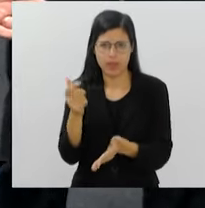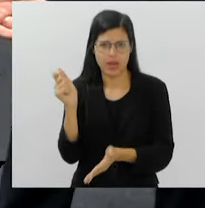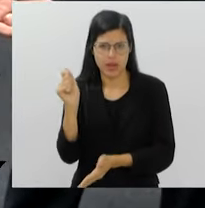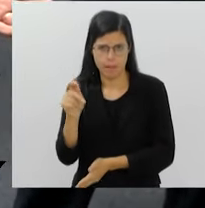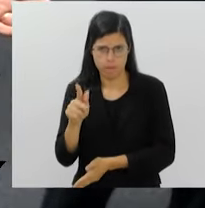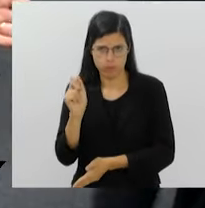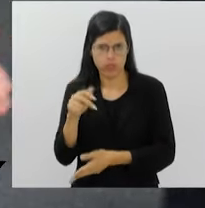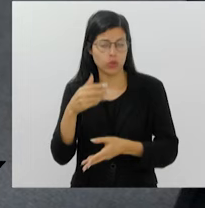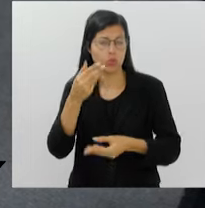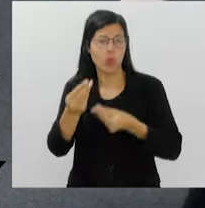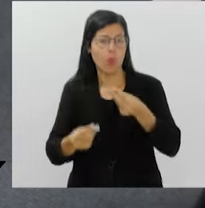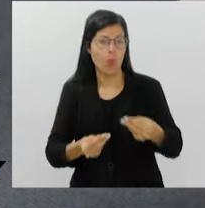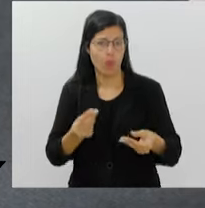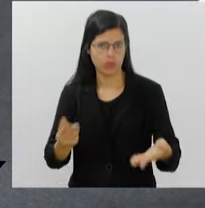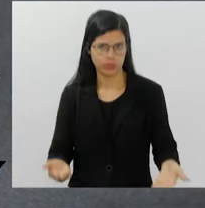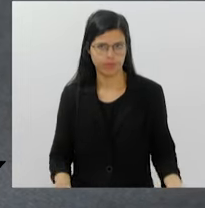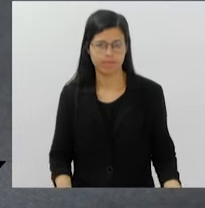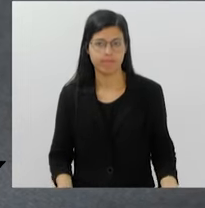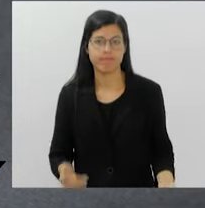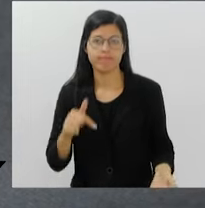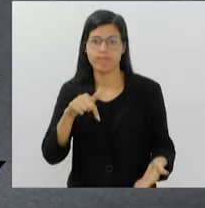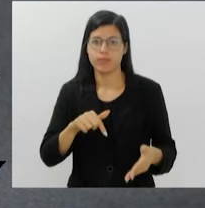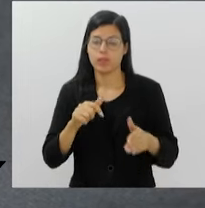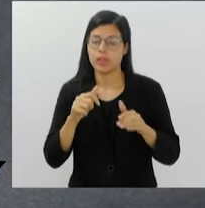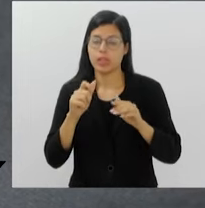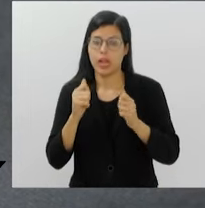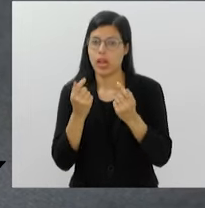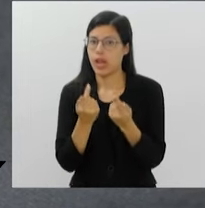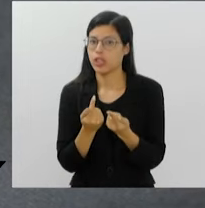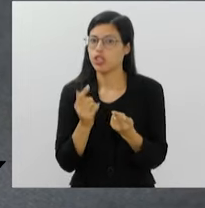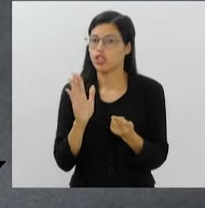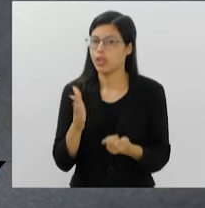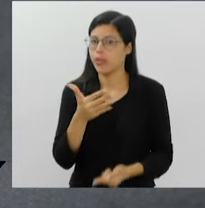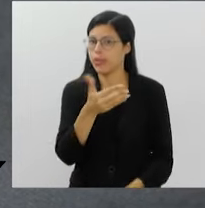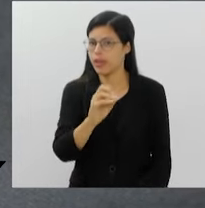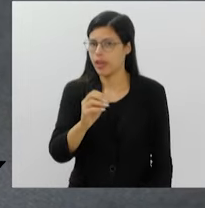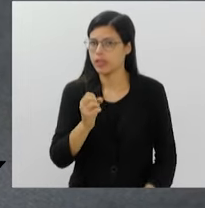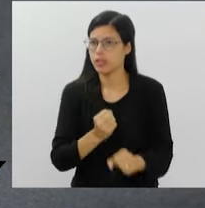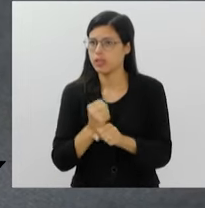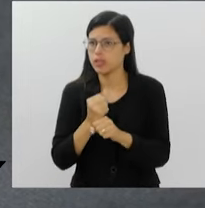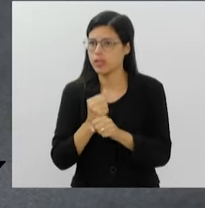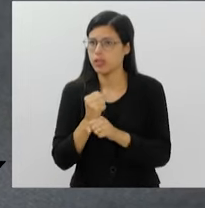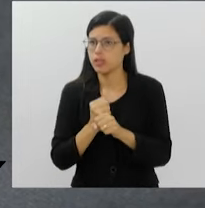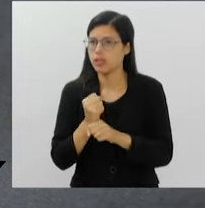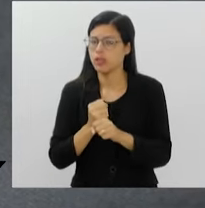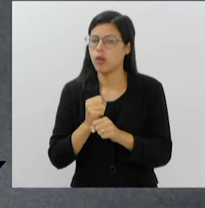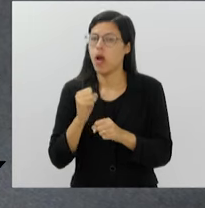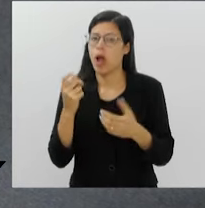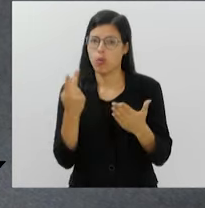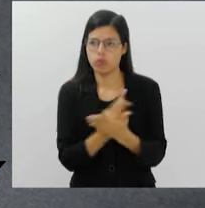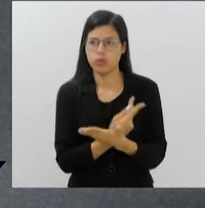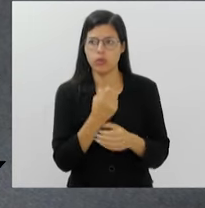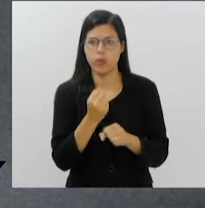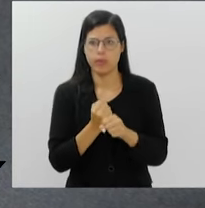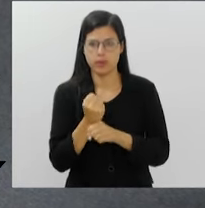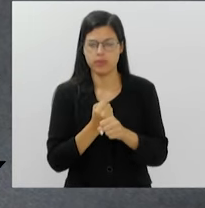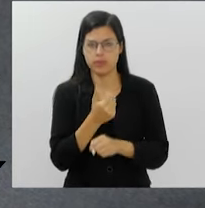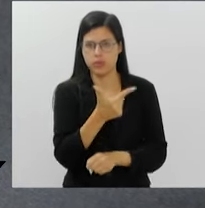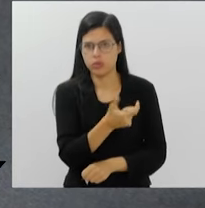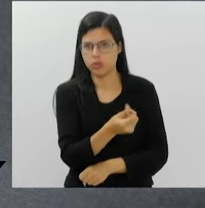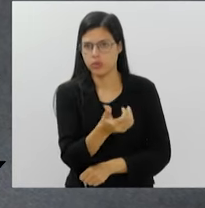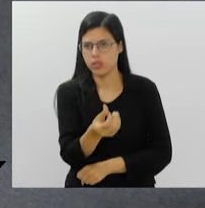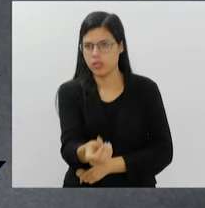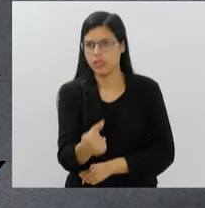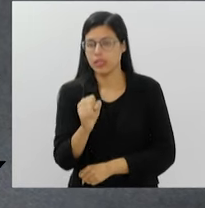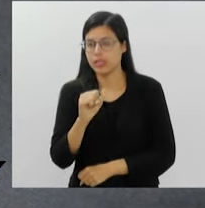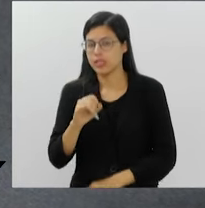como? Eu estou aqui nessa casa, Tia Ju, vai fazer 10 anos. Eu assisti esse filme em 2016. Se os aposentados do